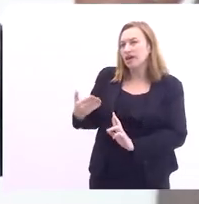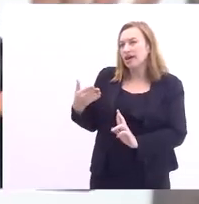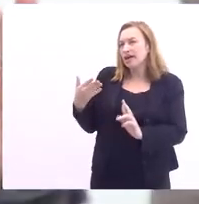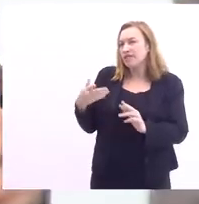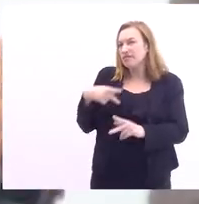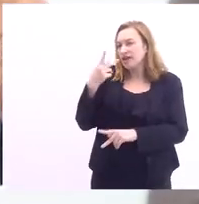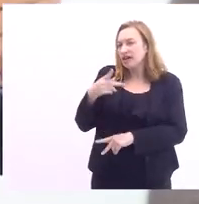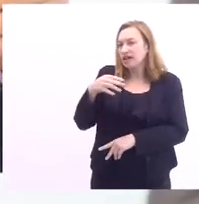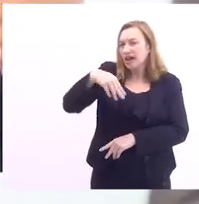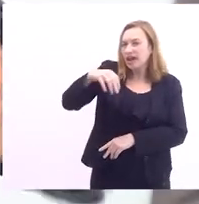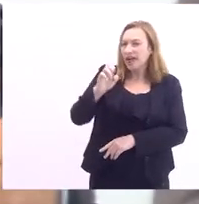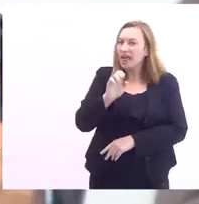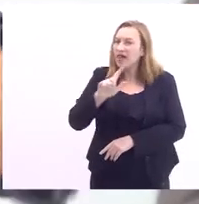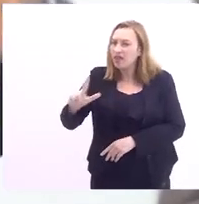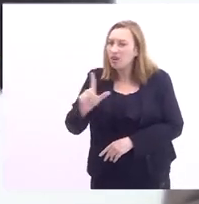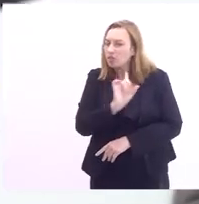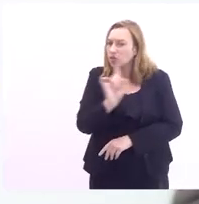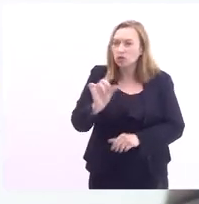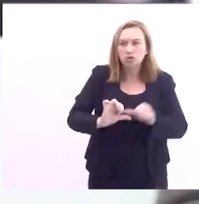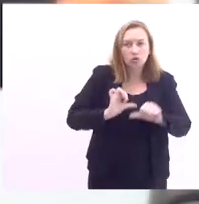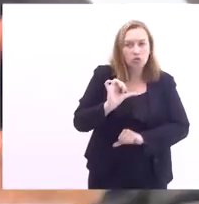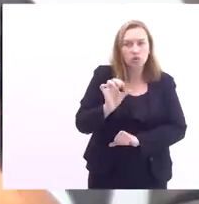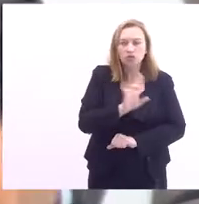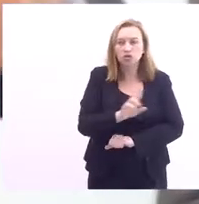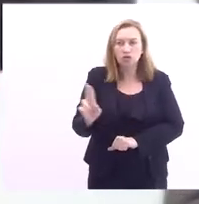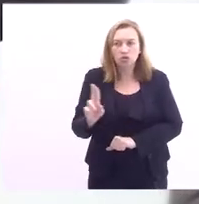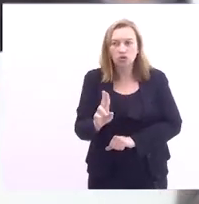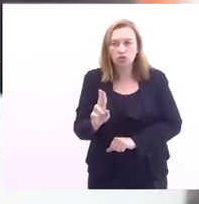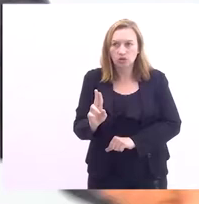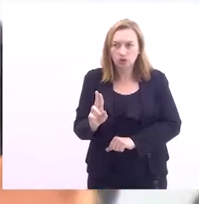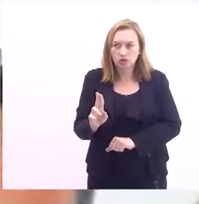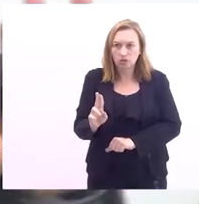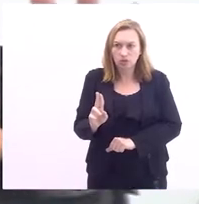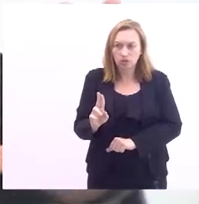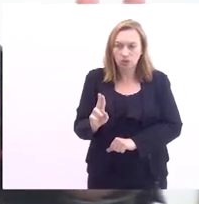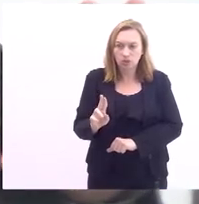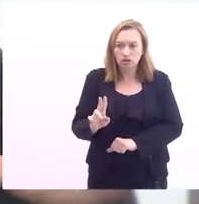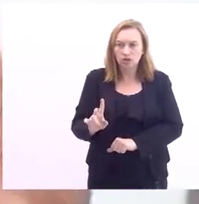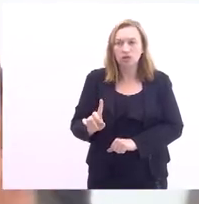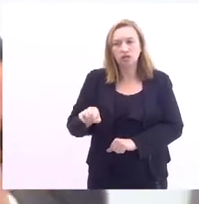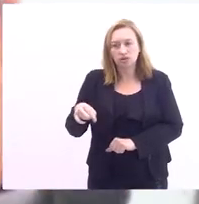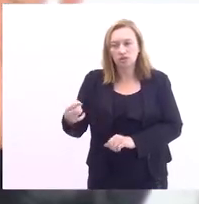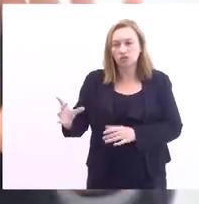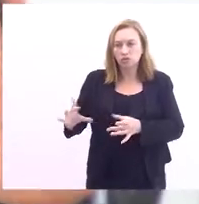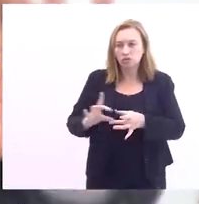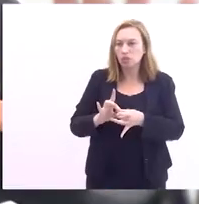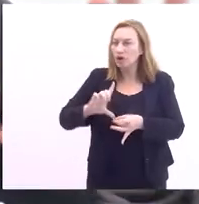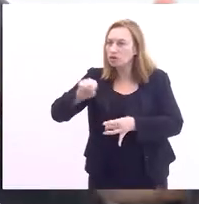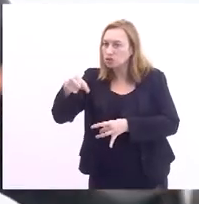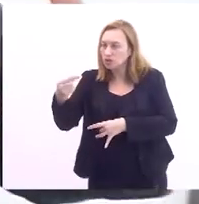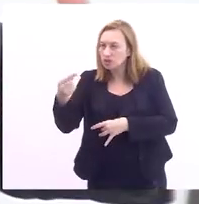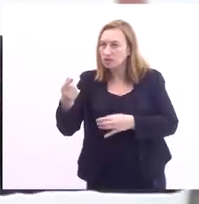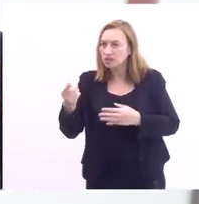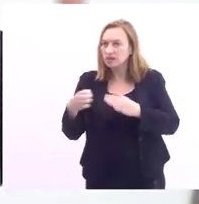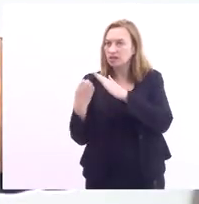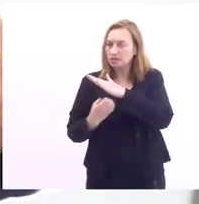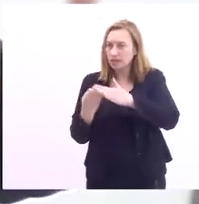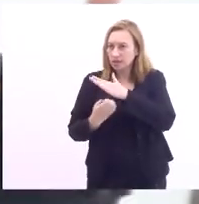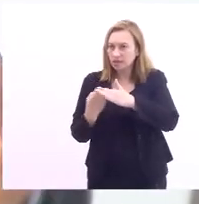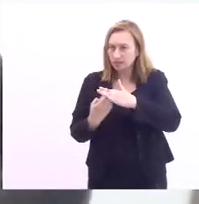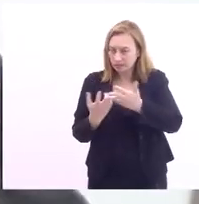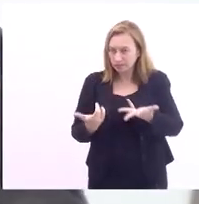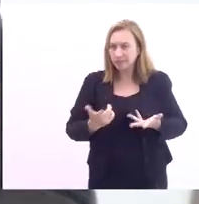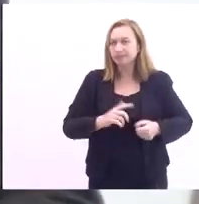Enel, que a Enel não trocou de nome. Sucedeu às outras empresas, para não ficar